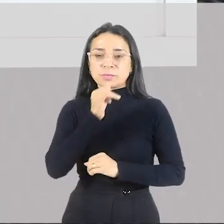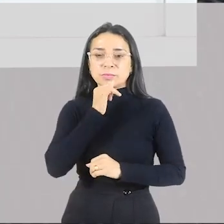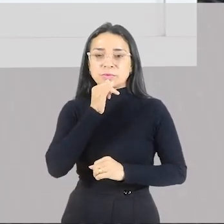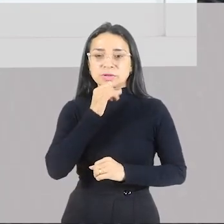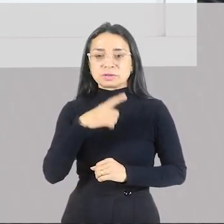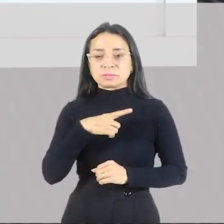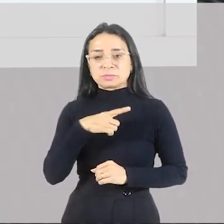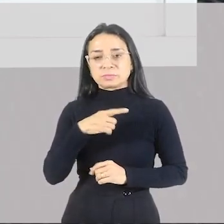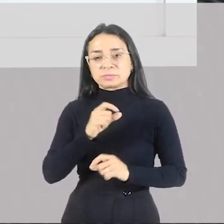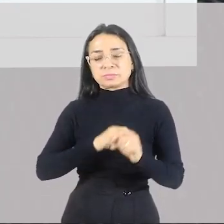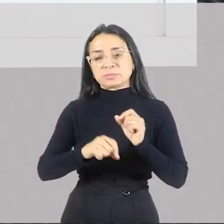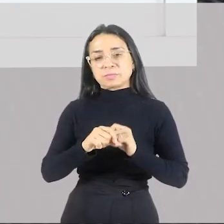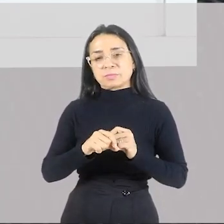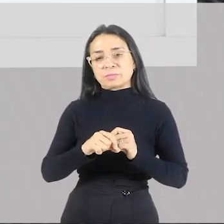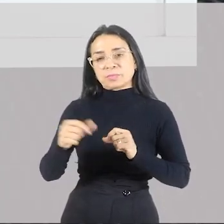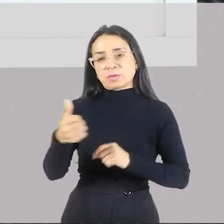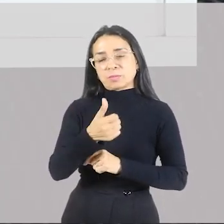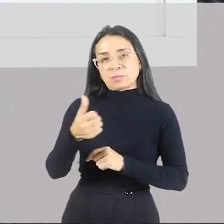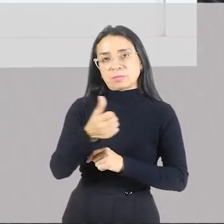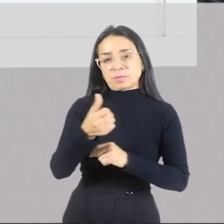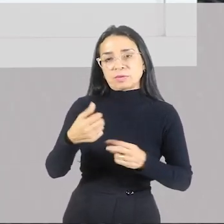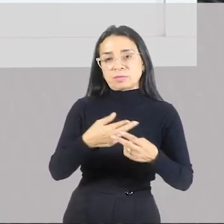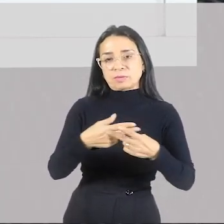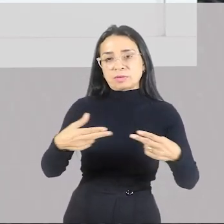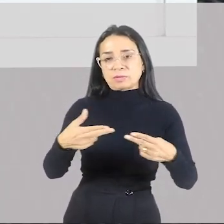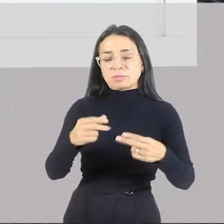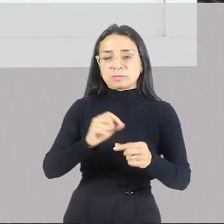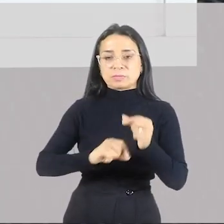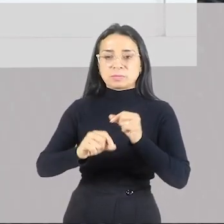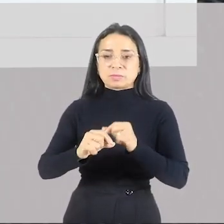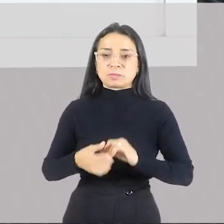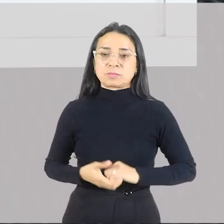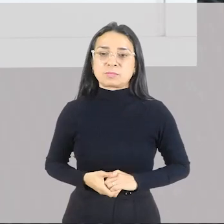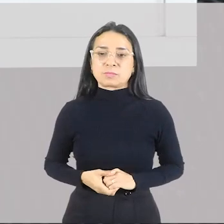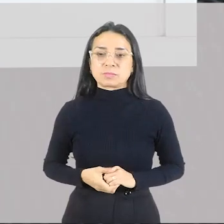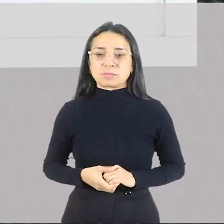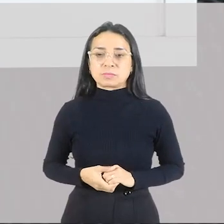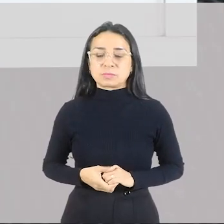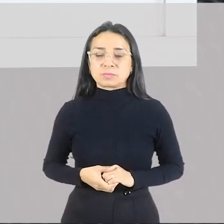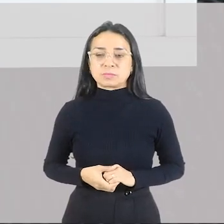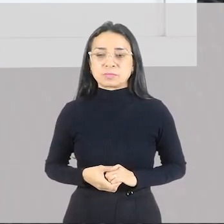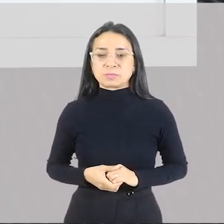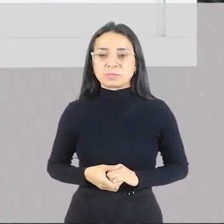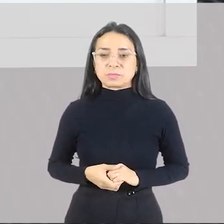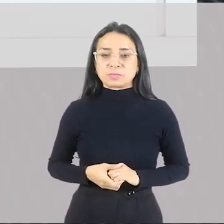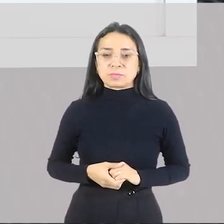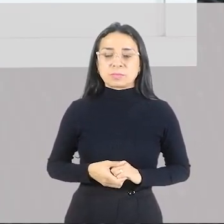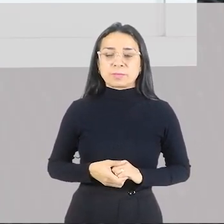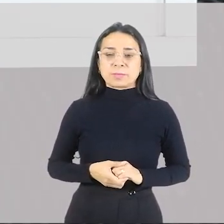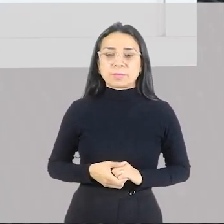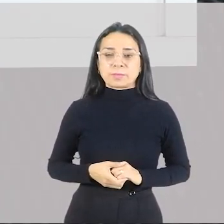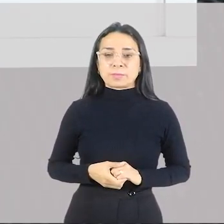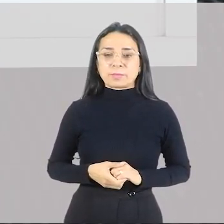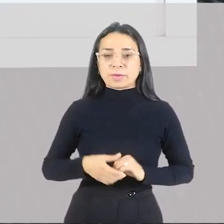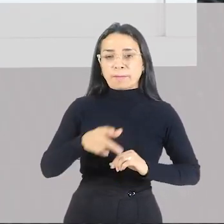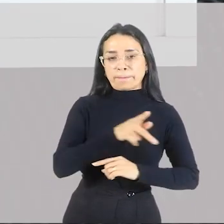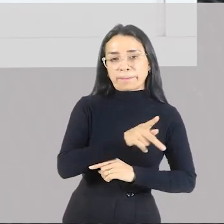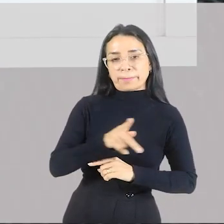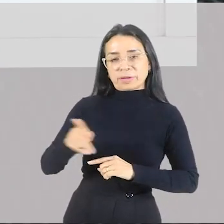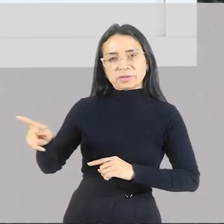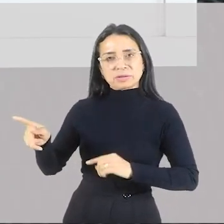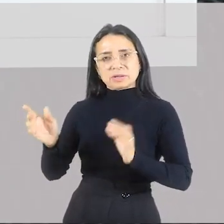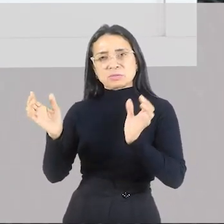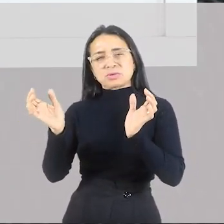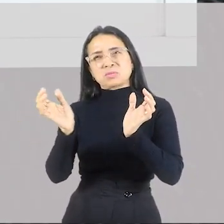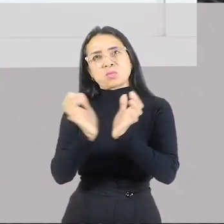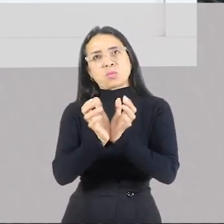comissão onde o primeiro elemento vai ser o presidente de alguma comissão,